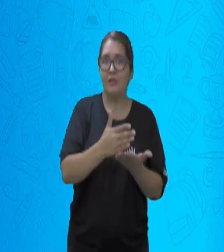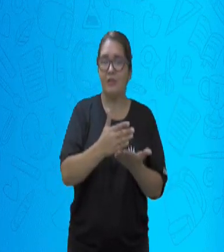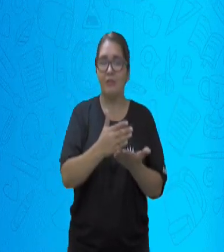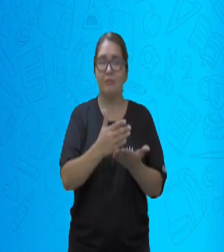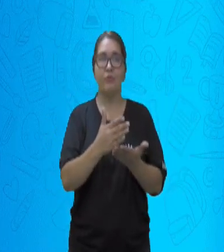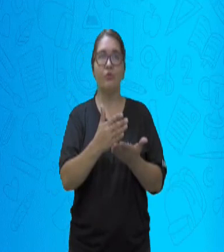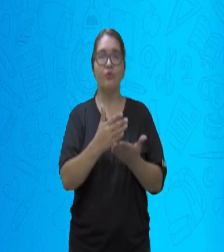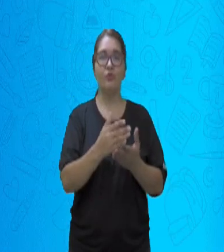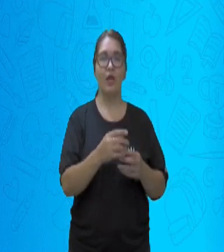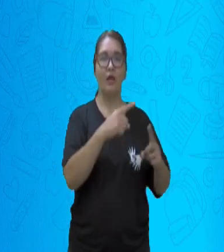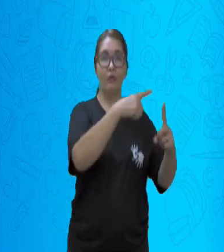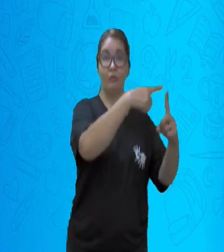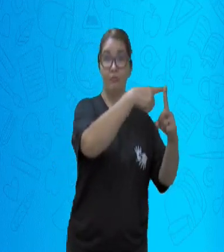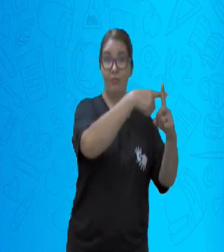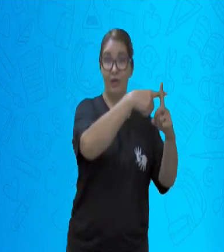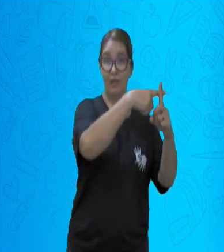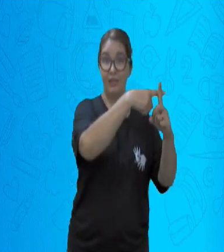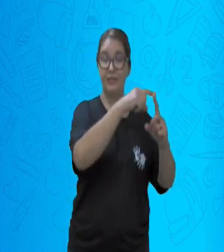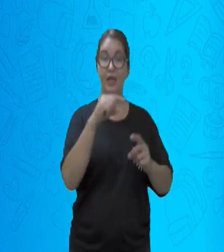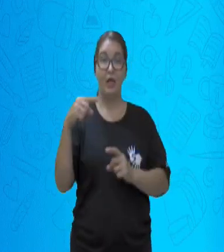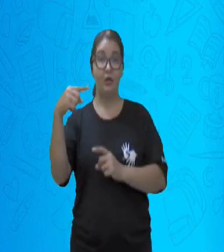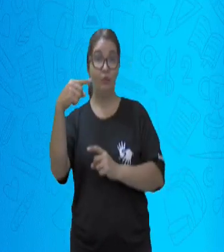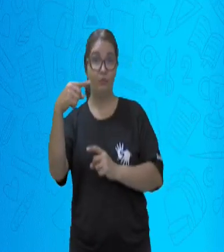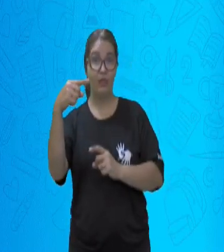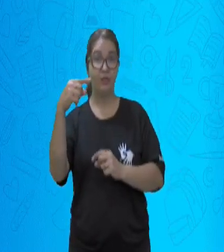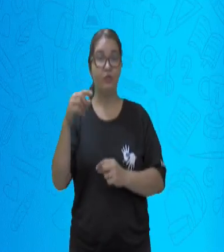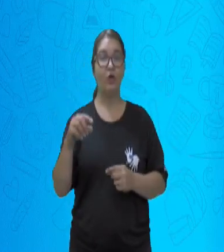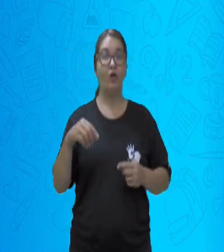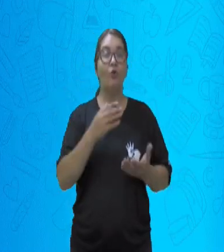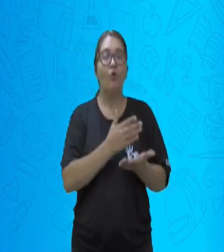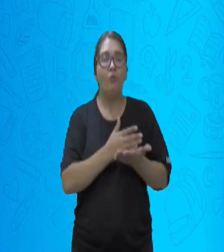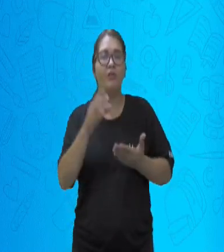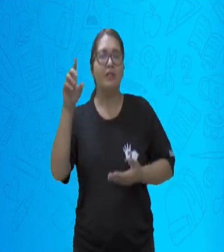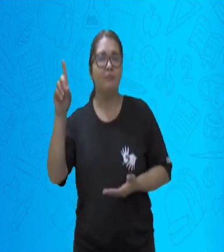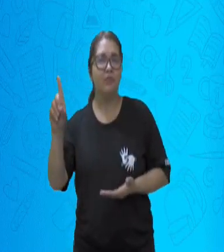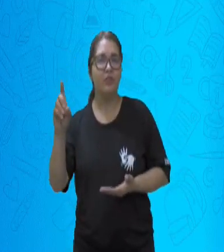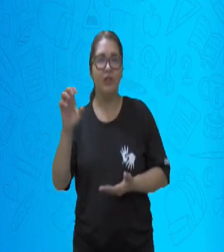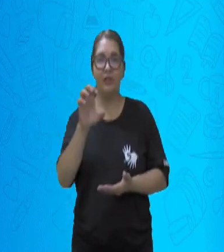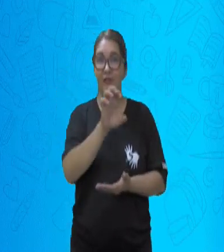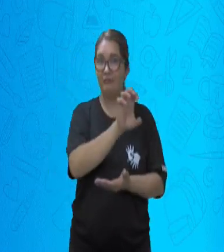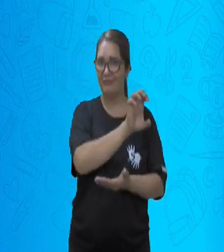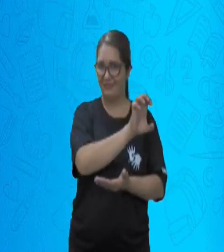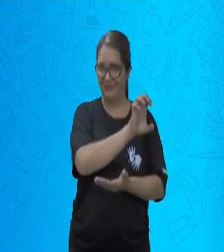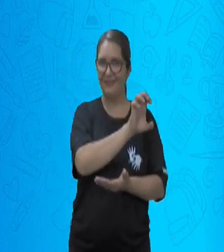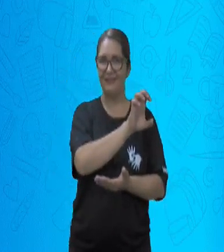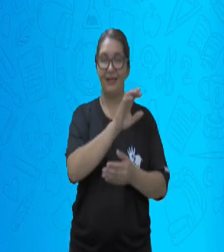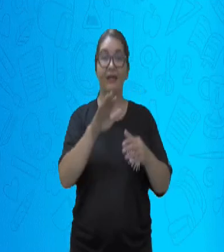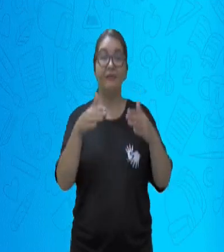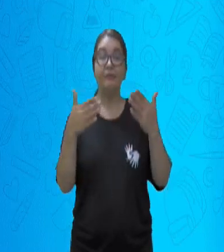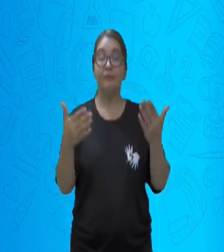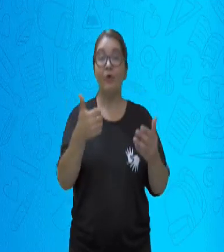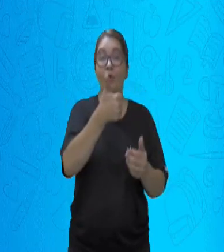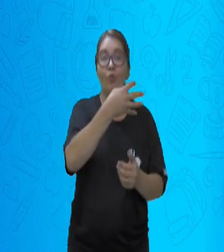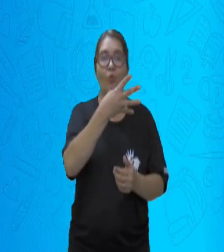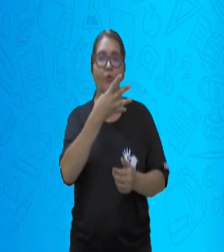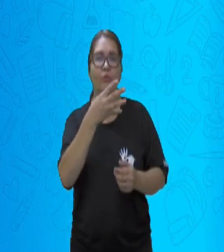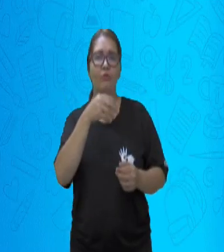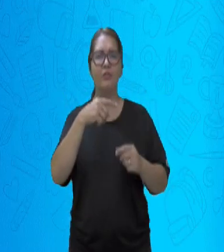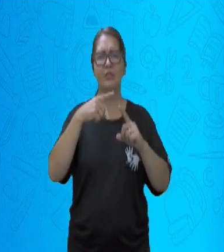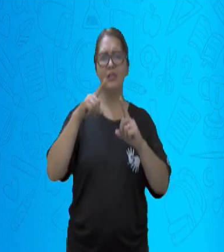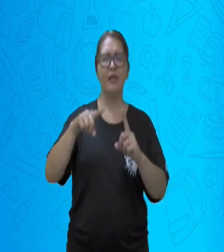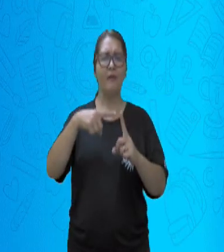operações da direita para a esquerda. Então vamos fazer primeiro a adição. Os números 14 mais